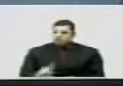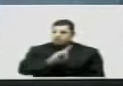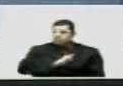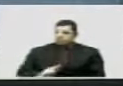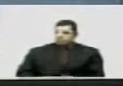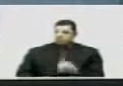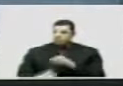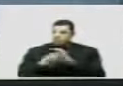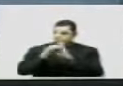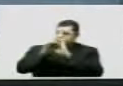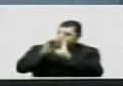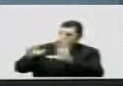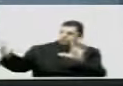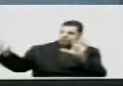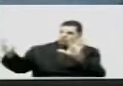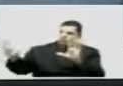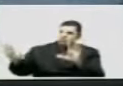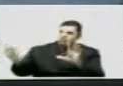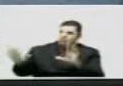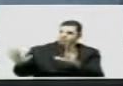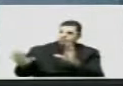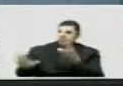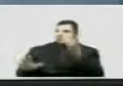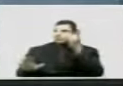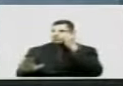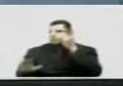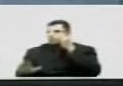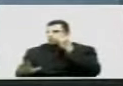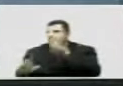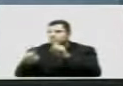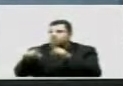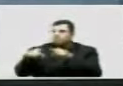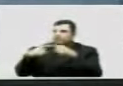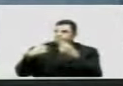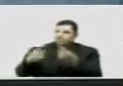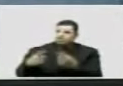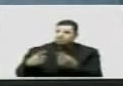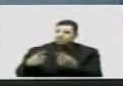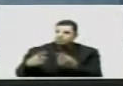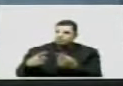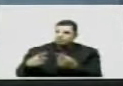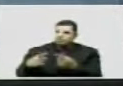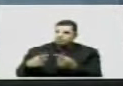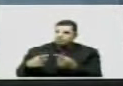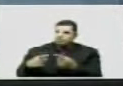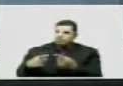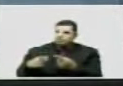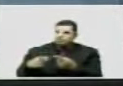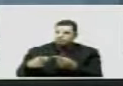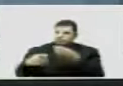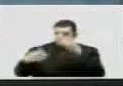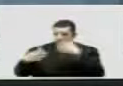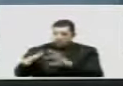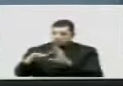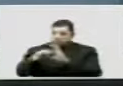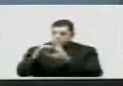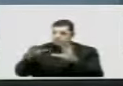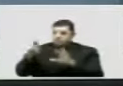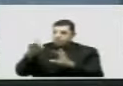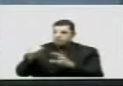governo, eu me livro dessa irritação diária. Mas, para enxurrar a rádio e